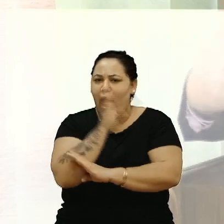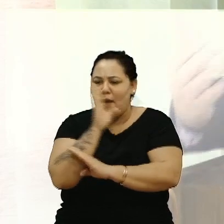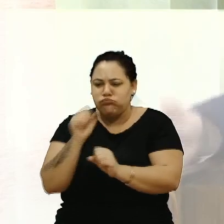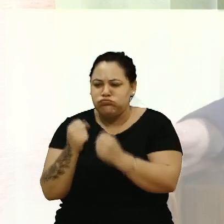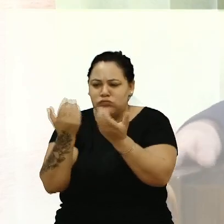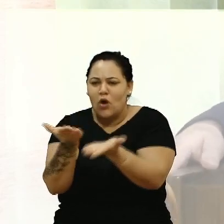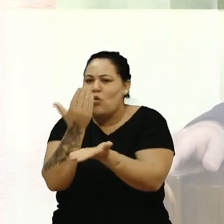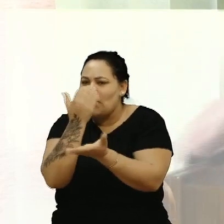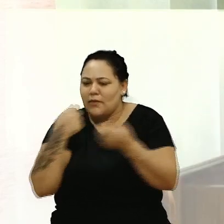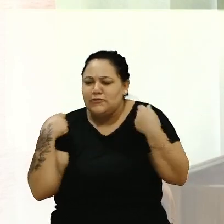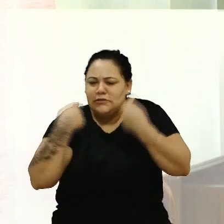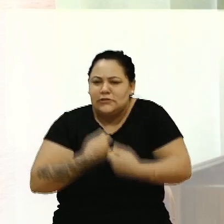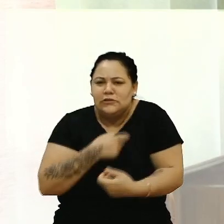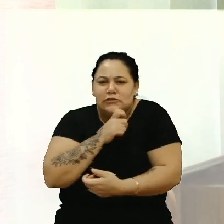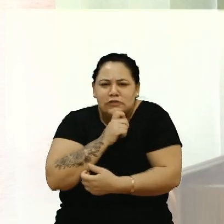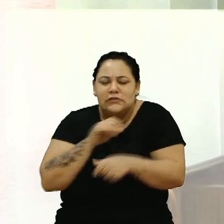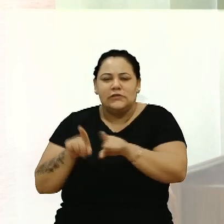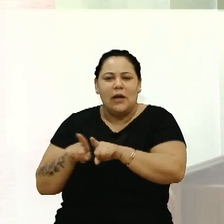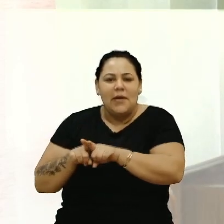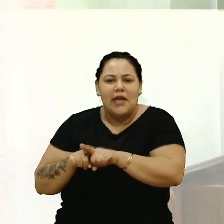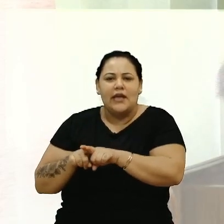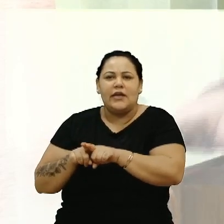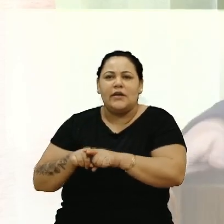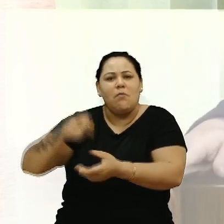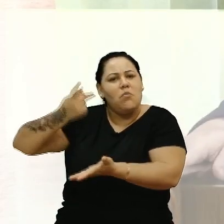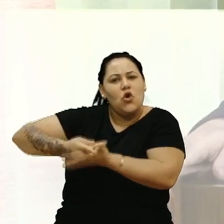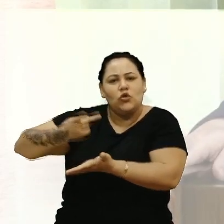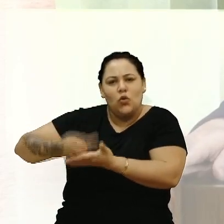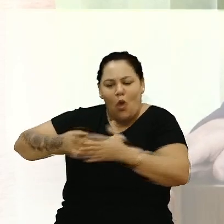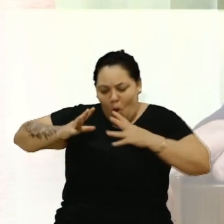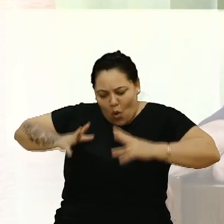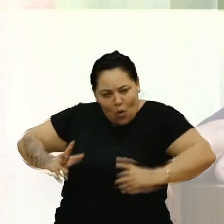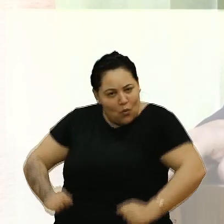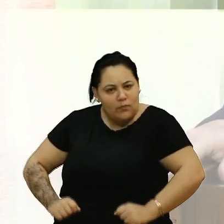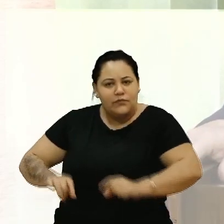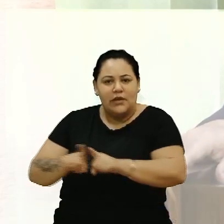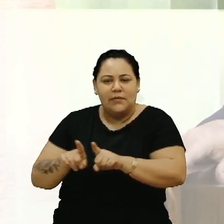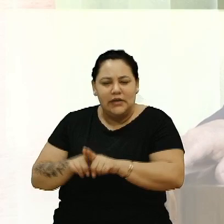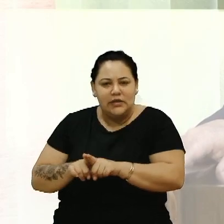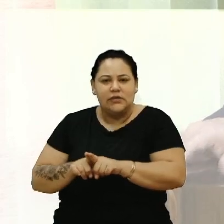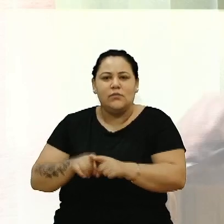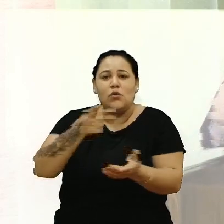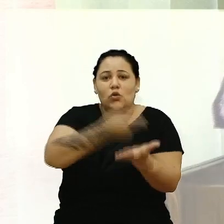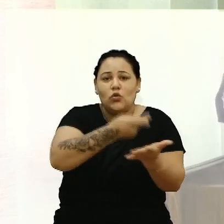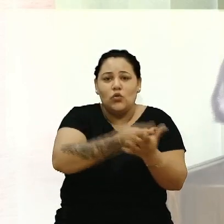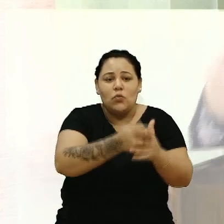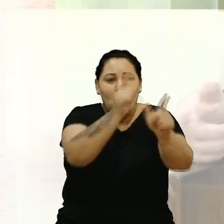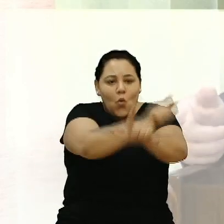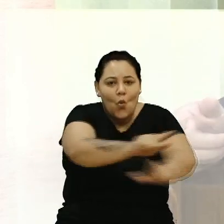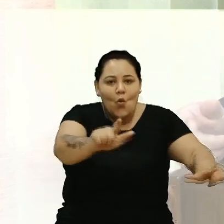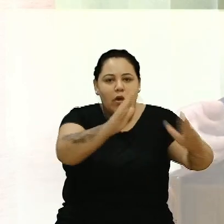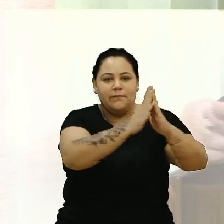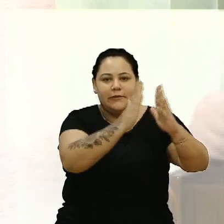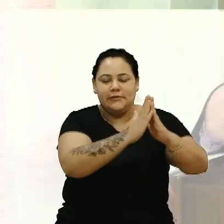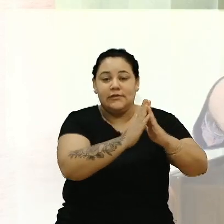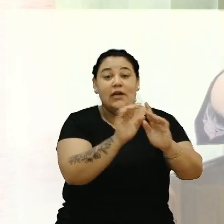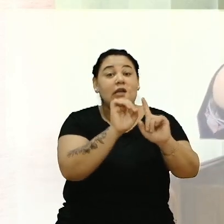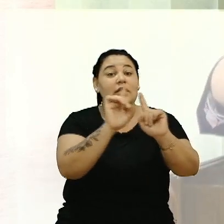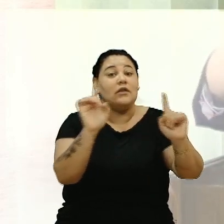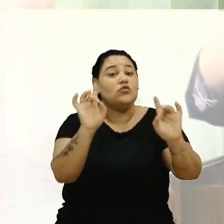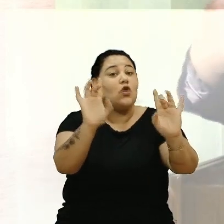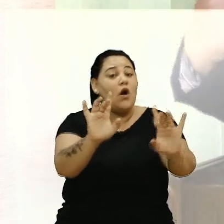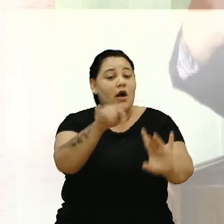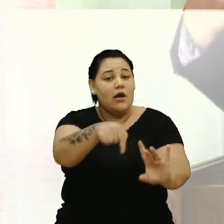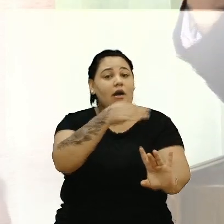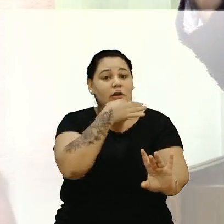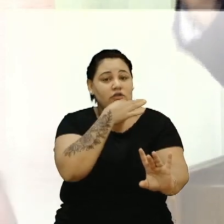levando agasalhos, levando produtos de higiene, né, produtos de limpeza, e não somente para Caxias do Sul, né, mas